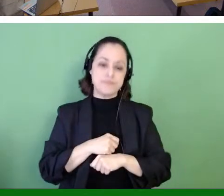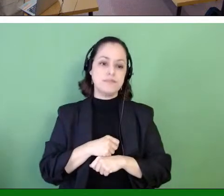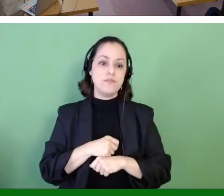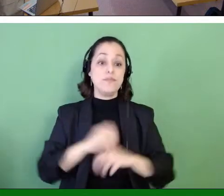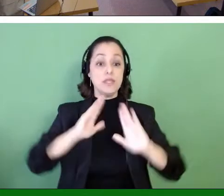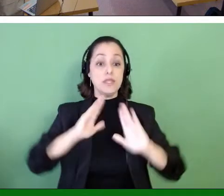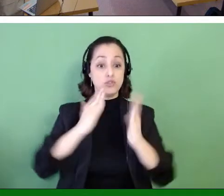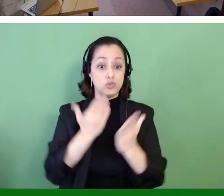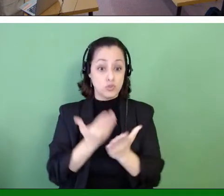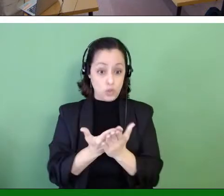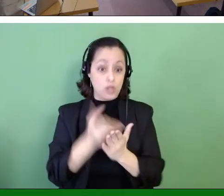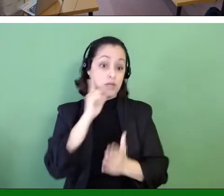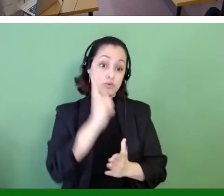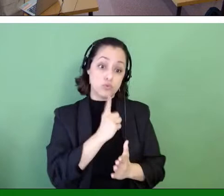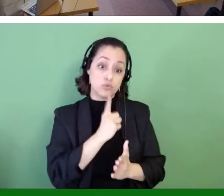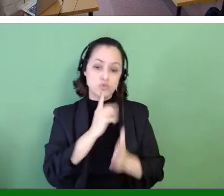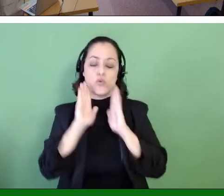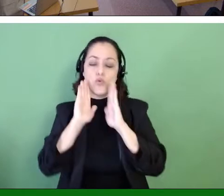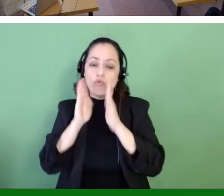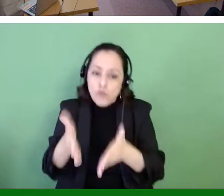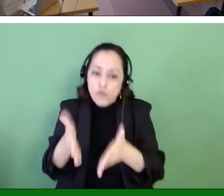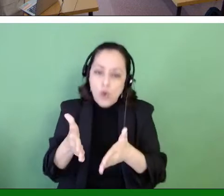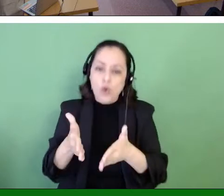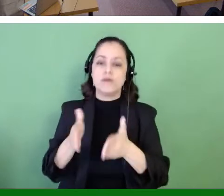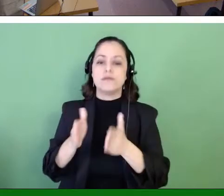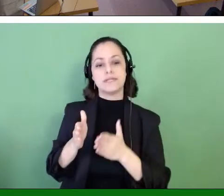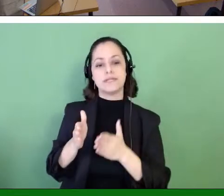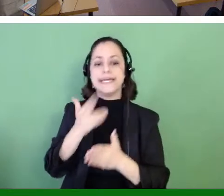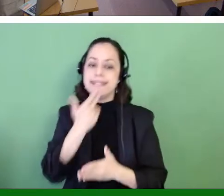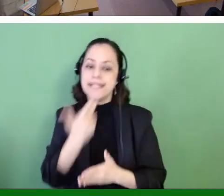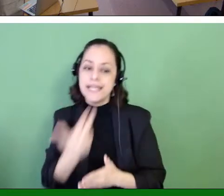escola só de surdos, em que eles trabalhavam questões específicas